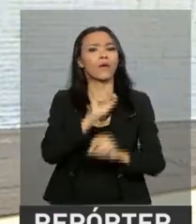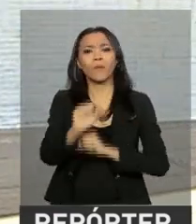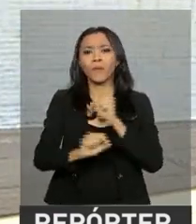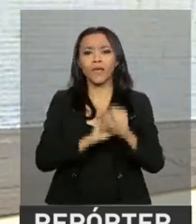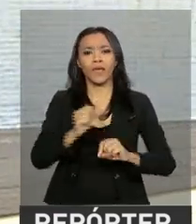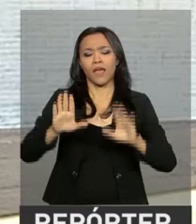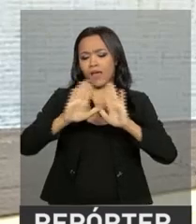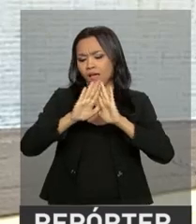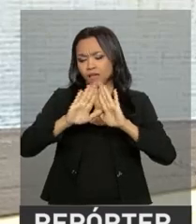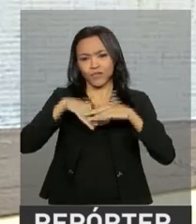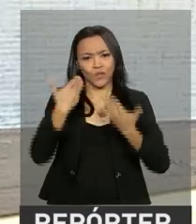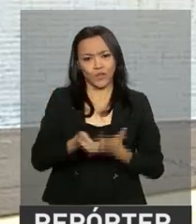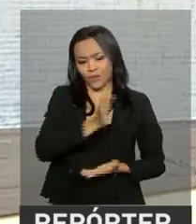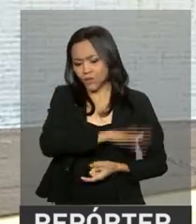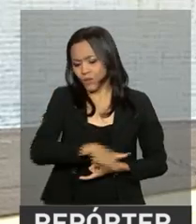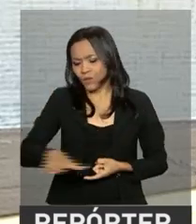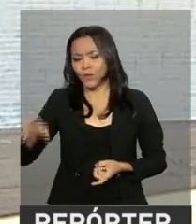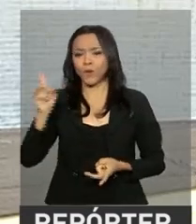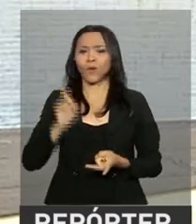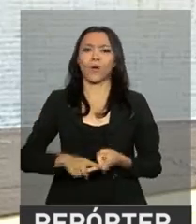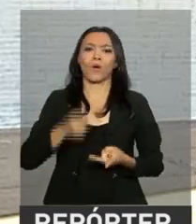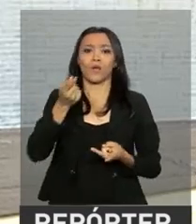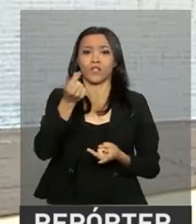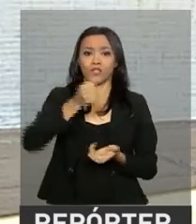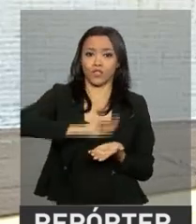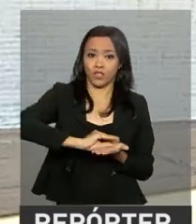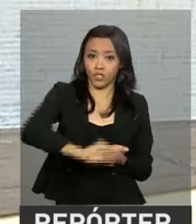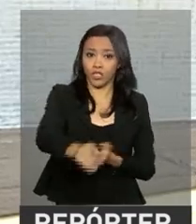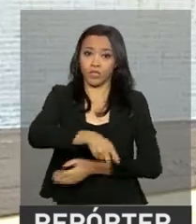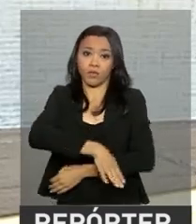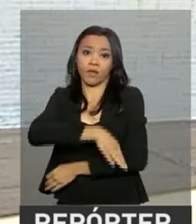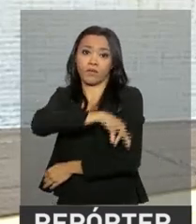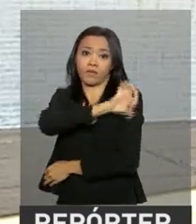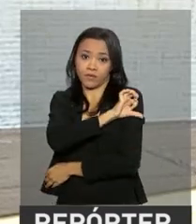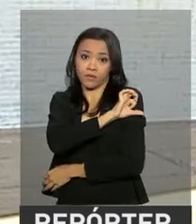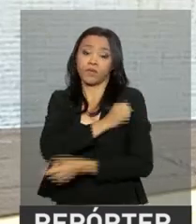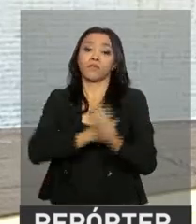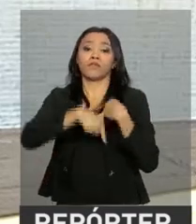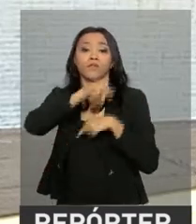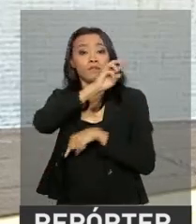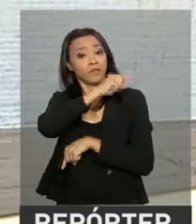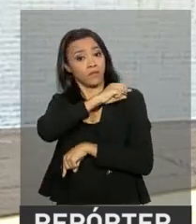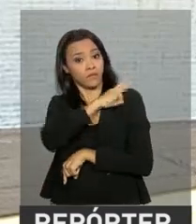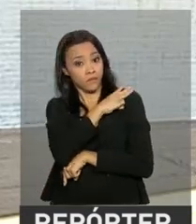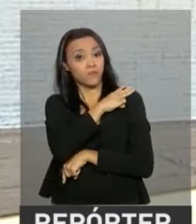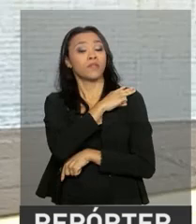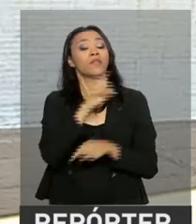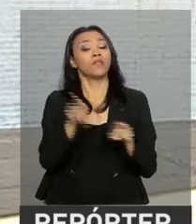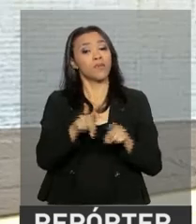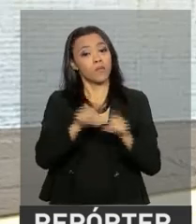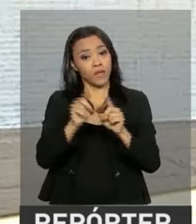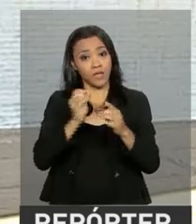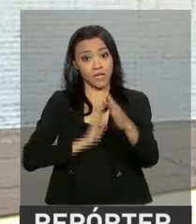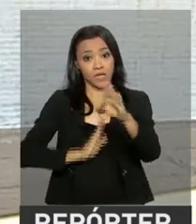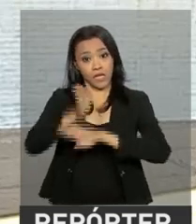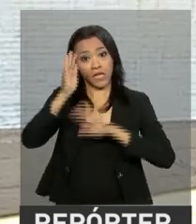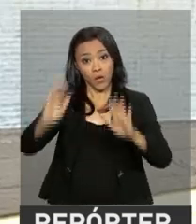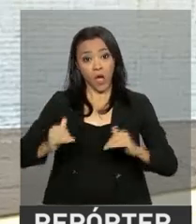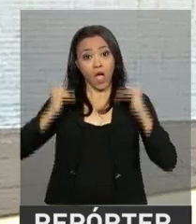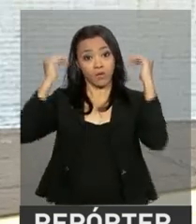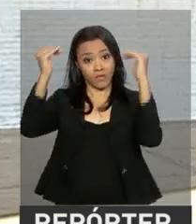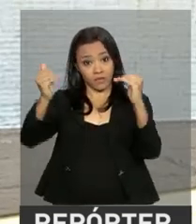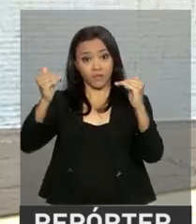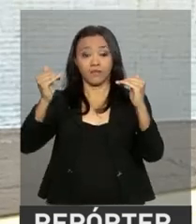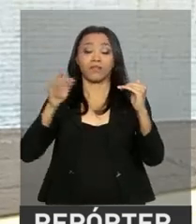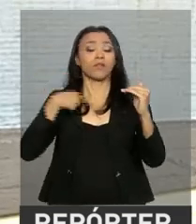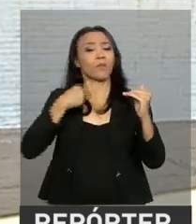às creches investimentos no Ensino Fundamental e Médio e ao ingresso no ao ensino superior e por meio de